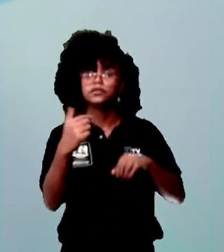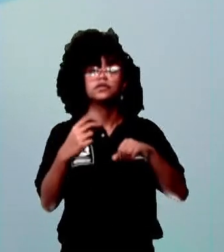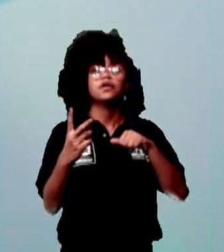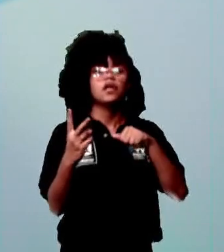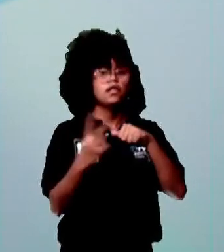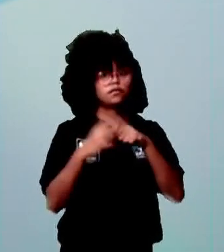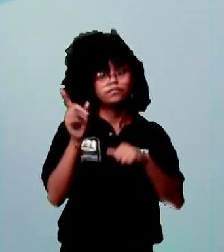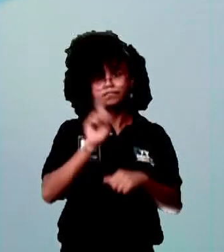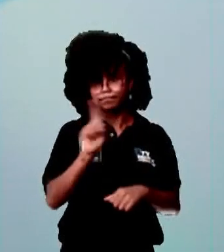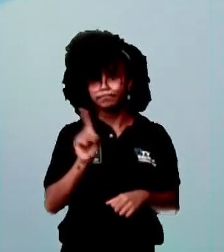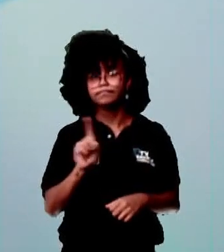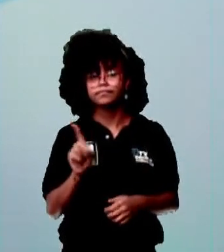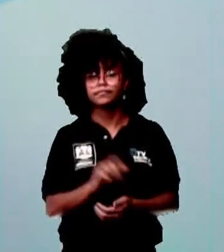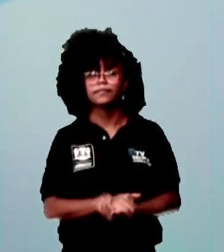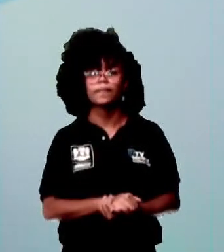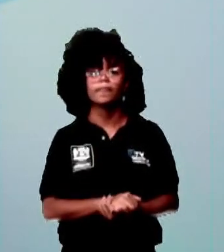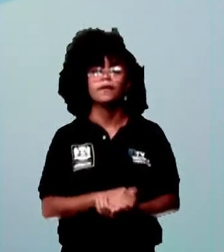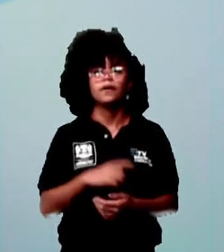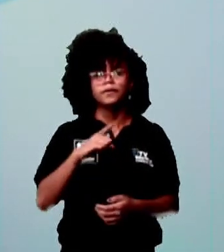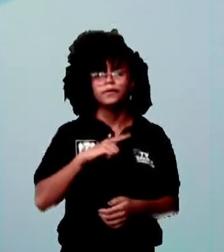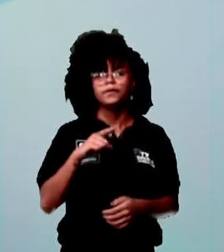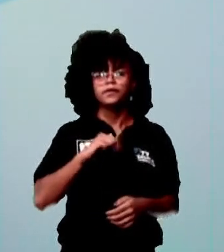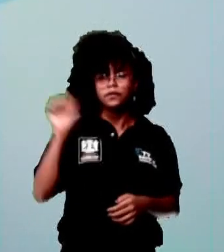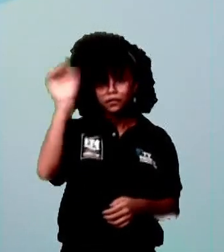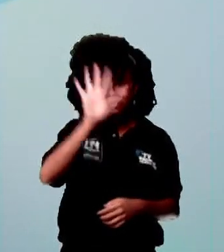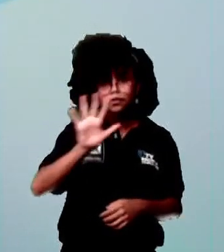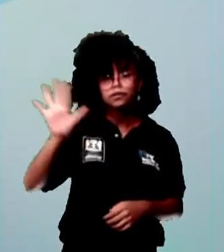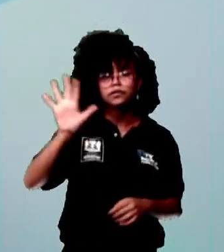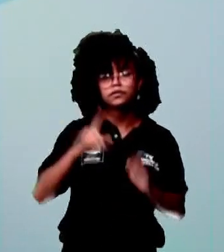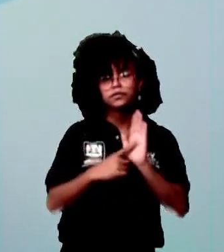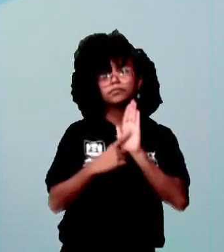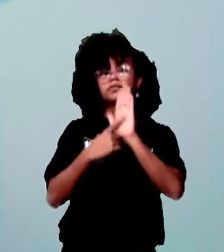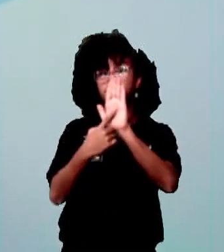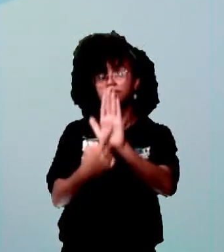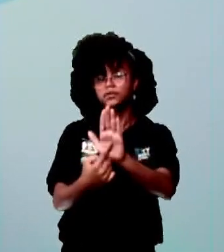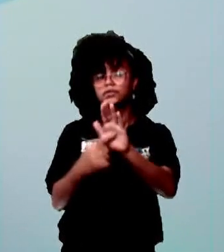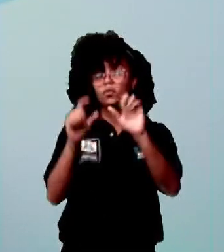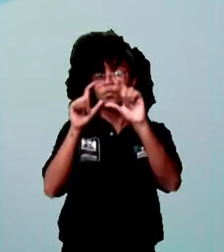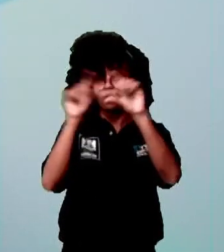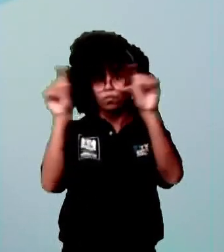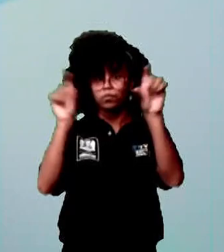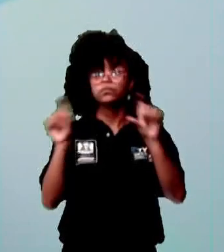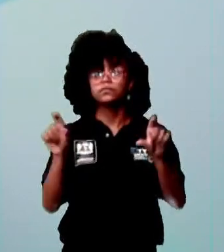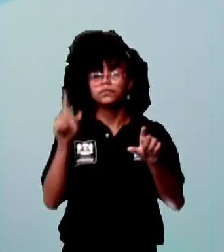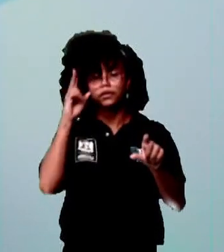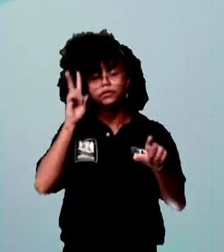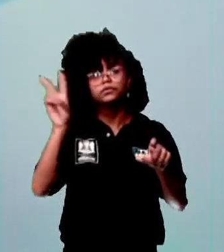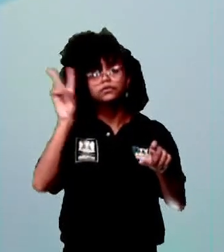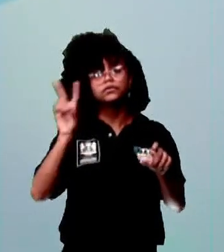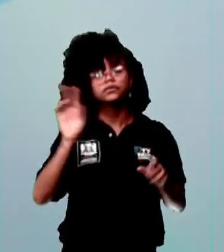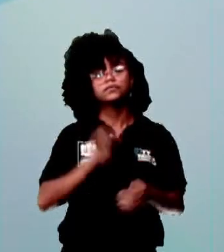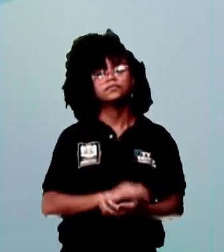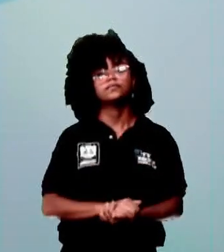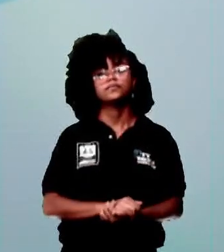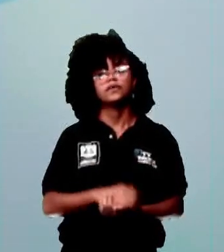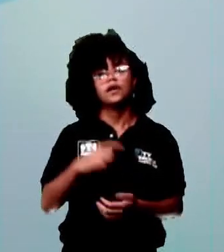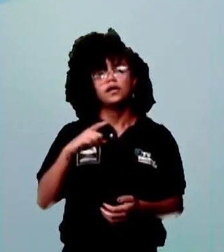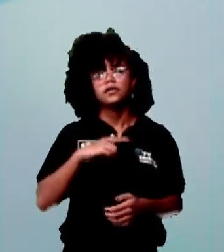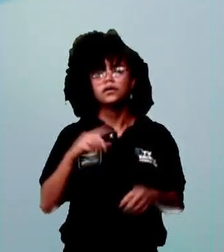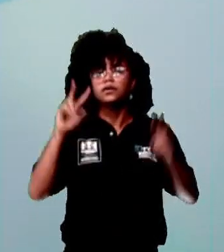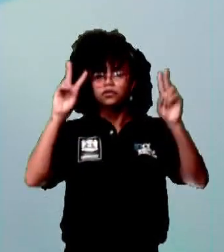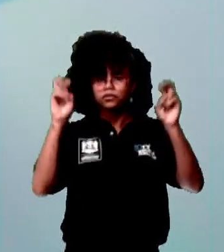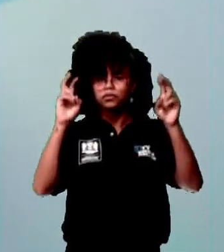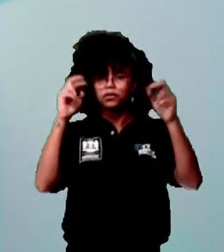as imagens que são apresentadas ali naquele quadro, naquela história. Nós temos os temas que